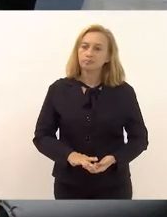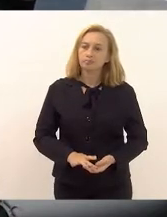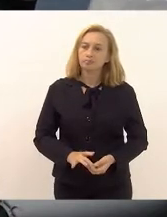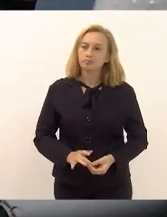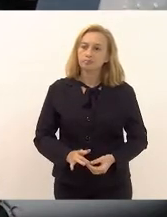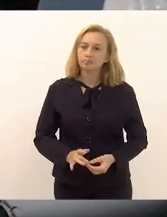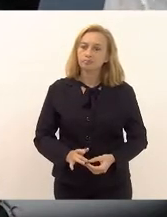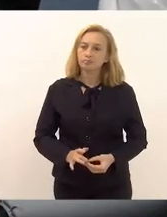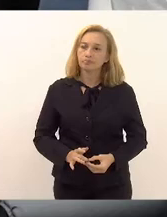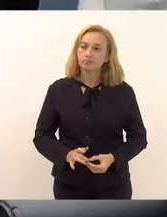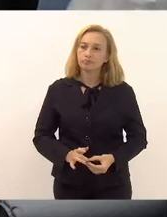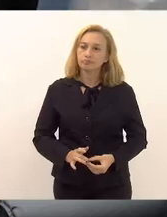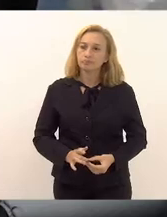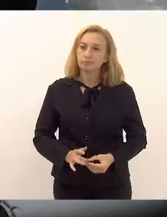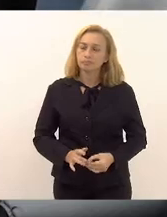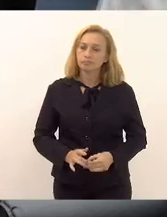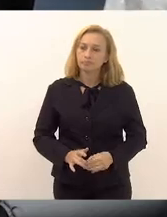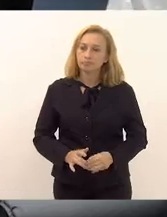Sou senador.